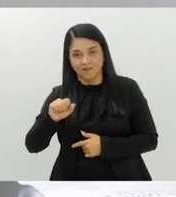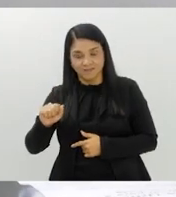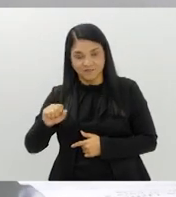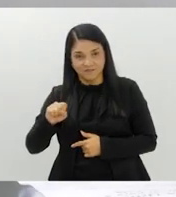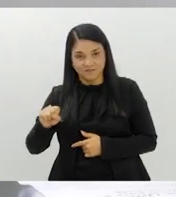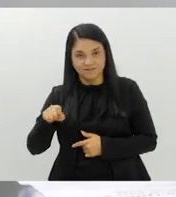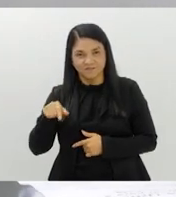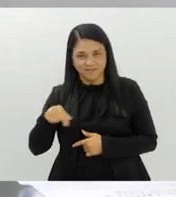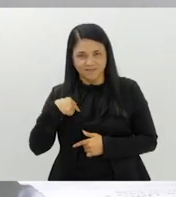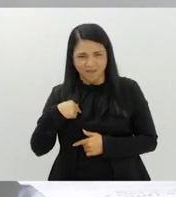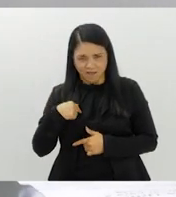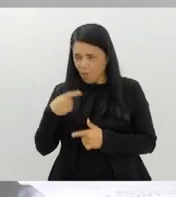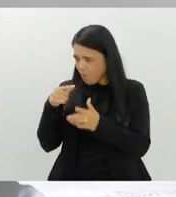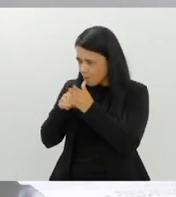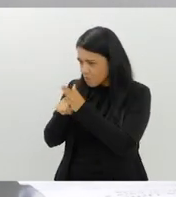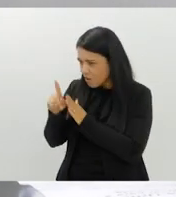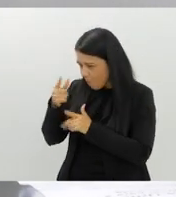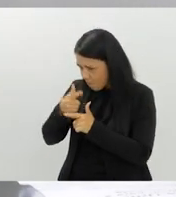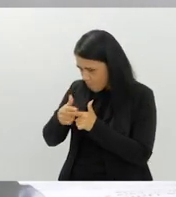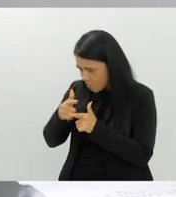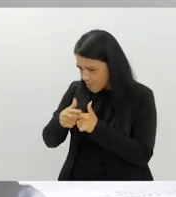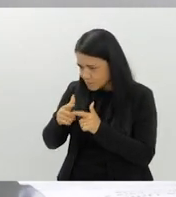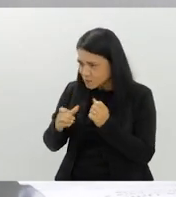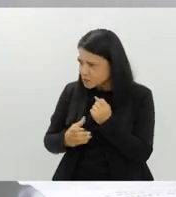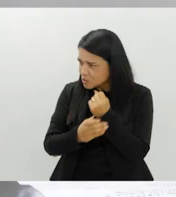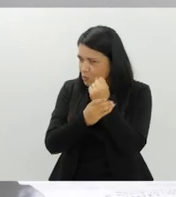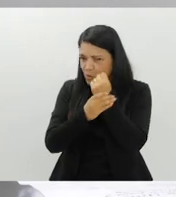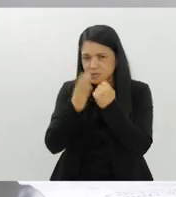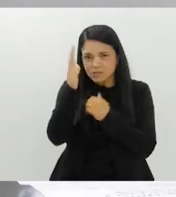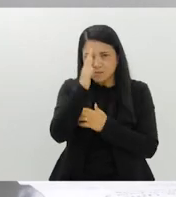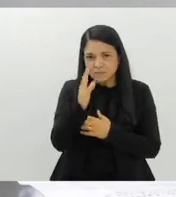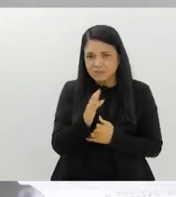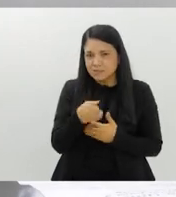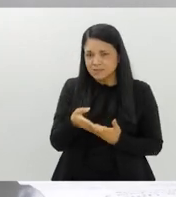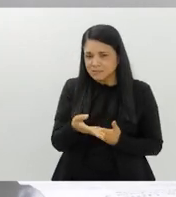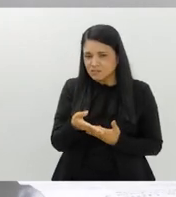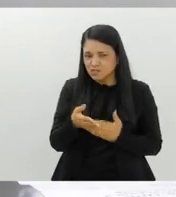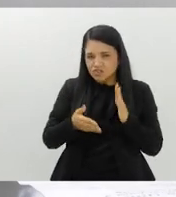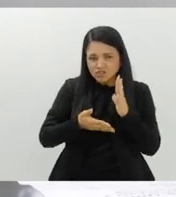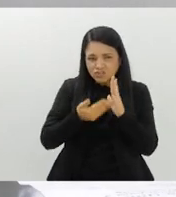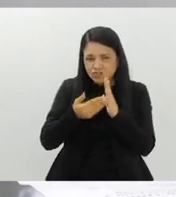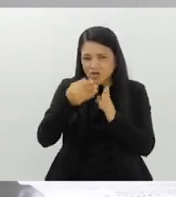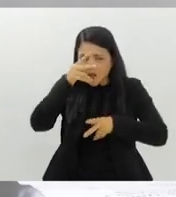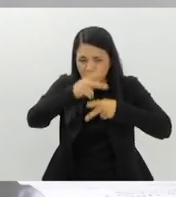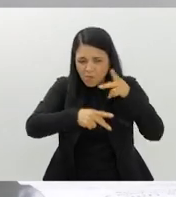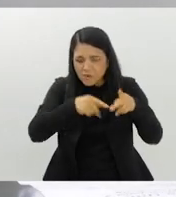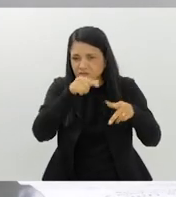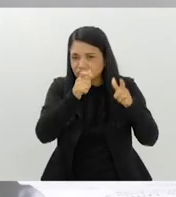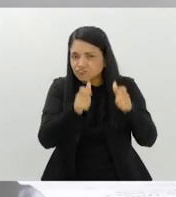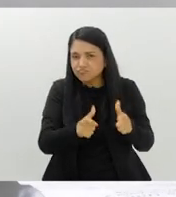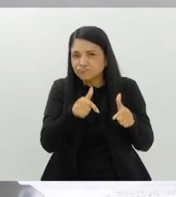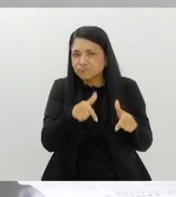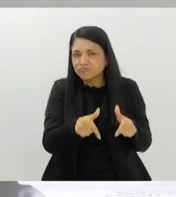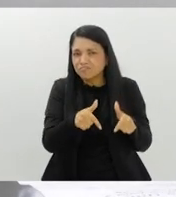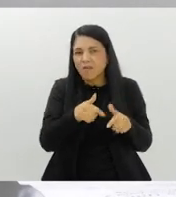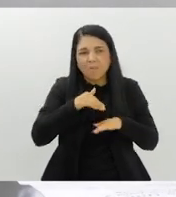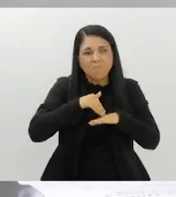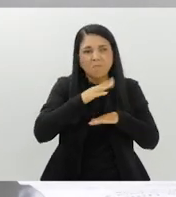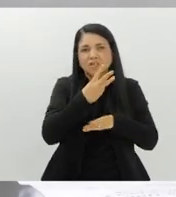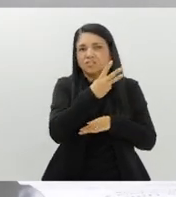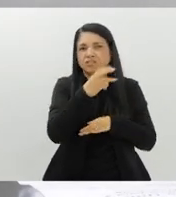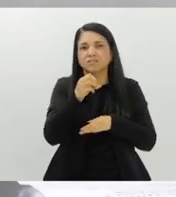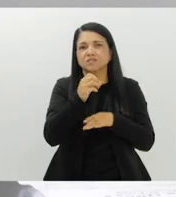será que esse é um problema de segurança nacional? Tirar os quilombolas da Restinga da Marambaia, eles estavam há mais de 300